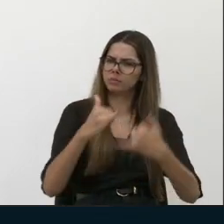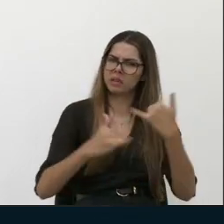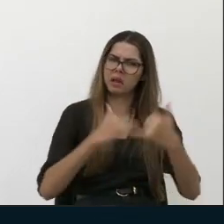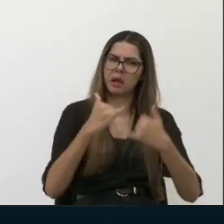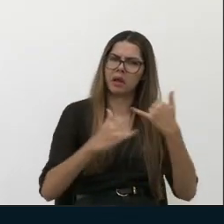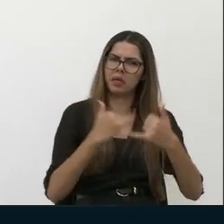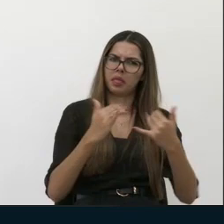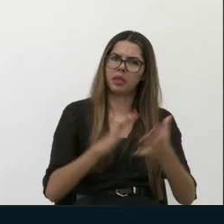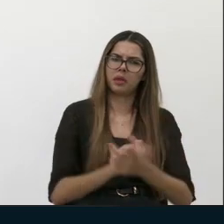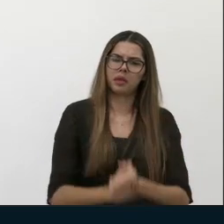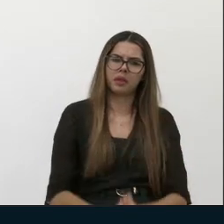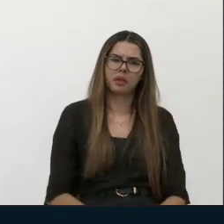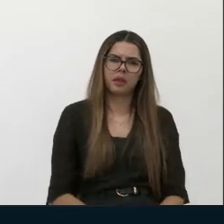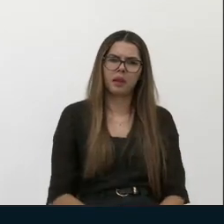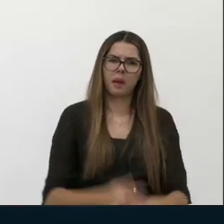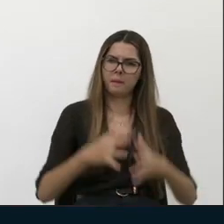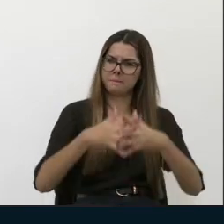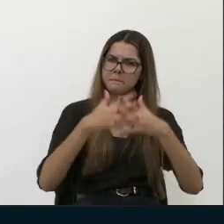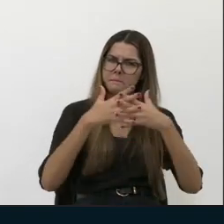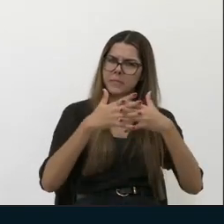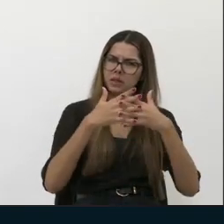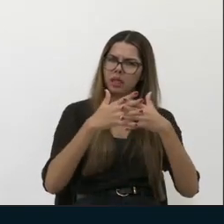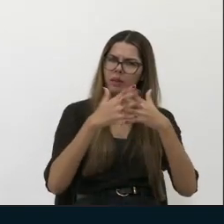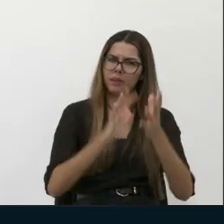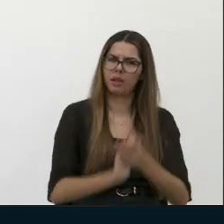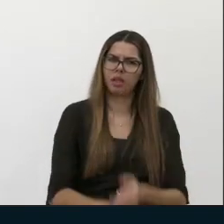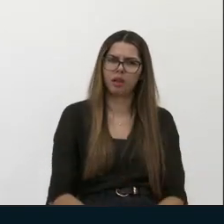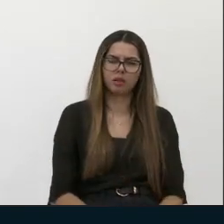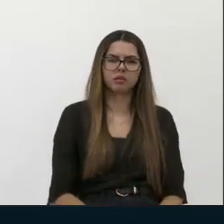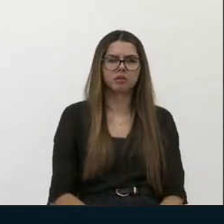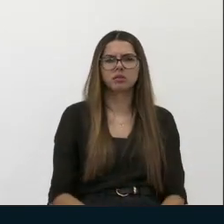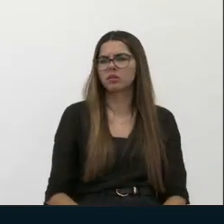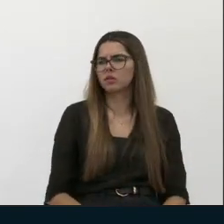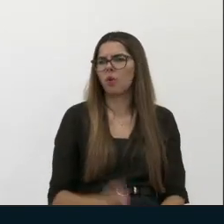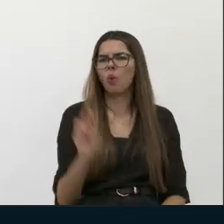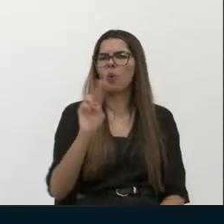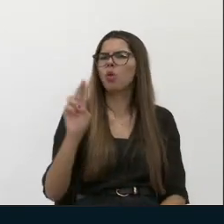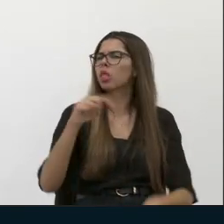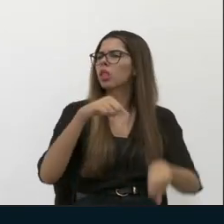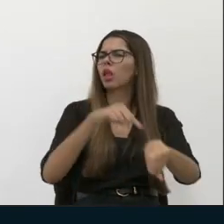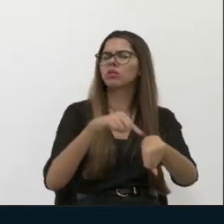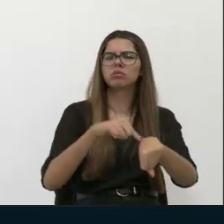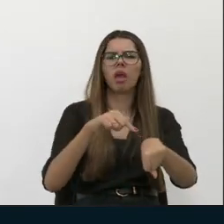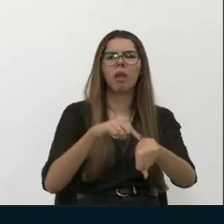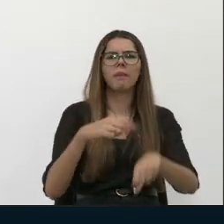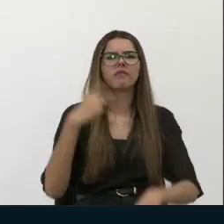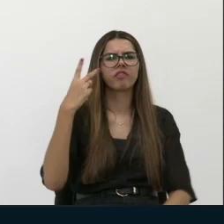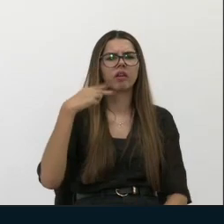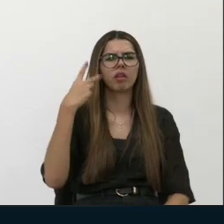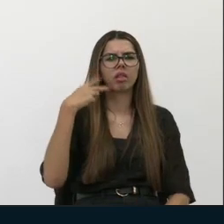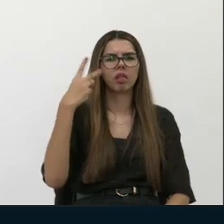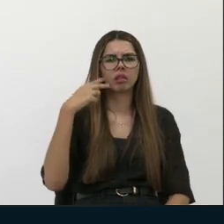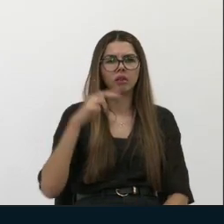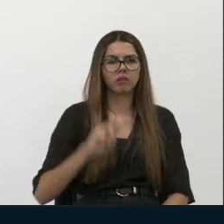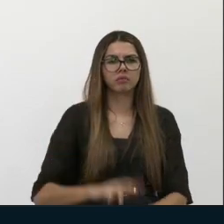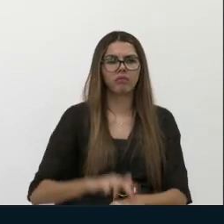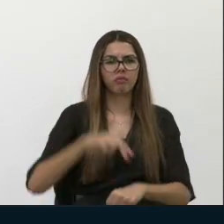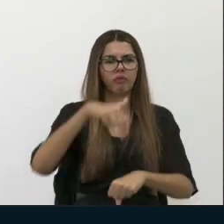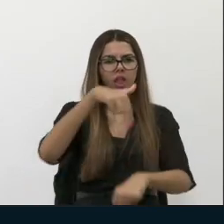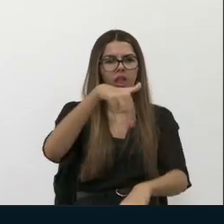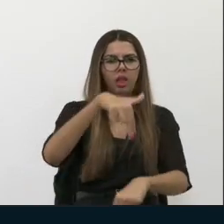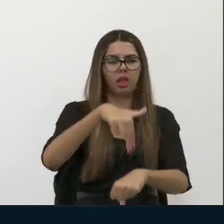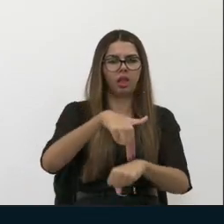perder a parte e me atrapalhar. Use os seus tempos que vocês têm, vereadores, que vêm aqui só